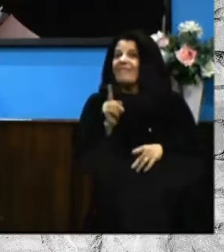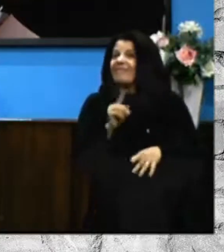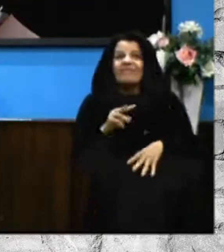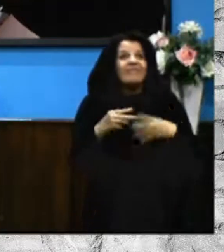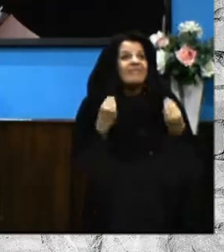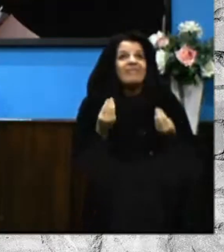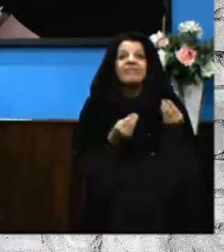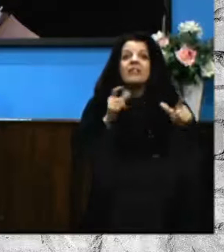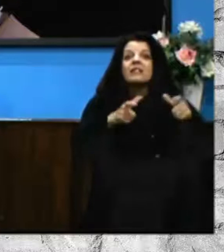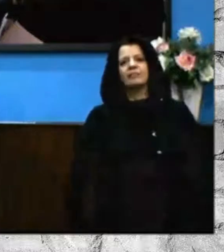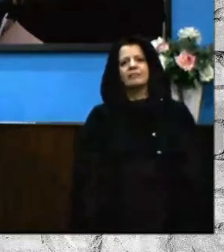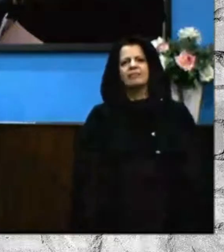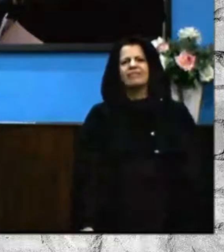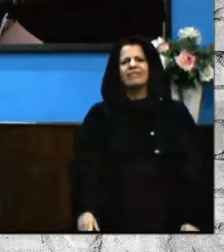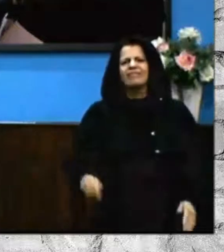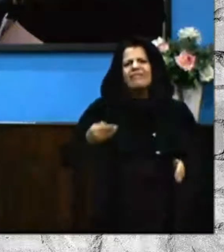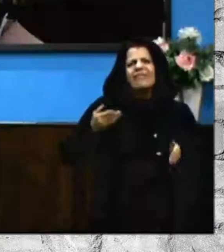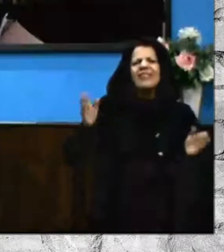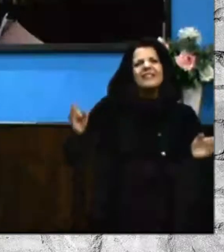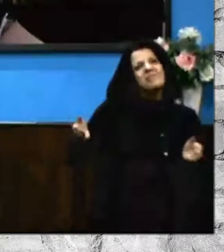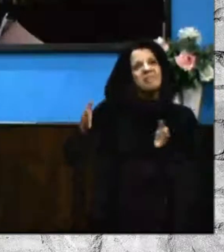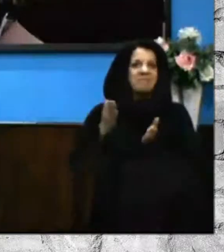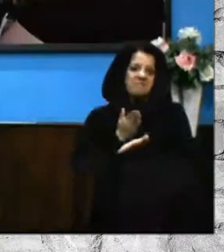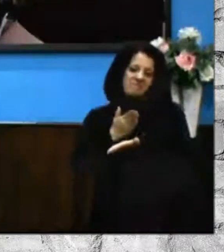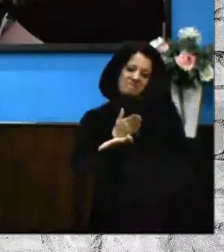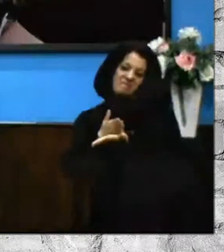correr. Saímos de um momento